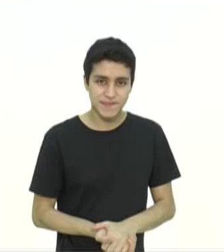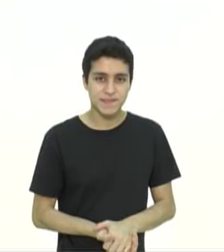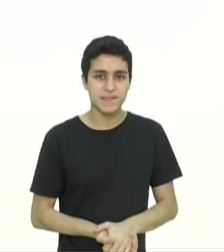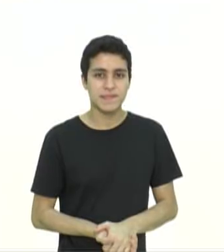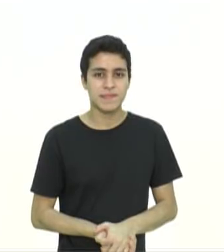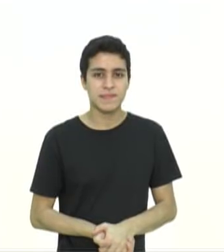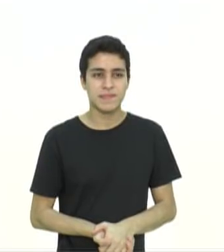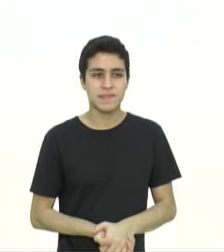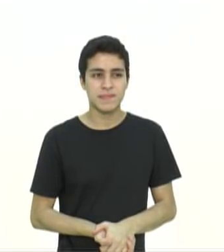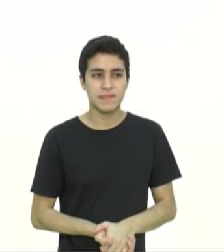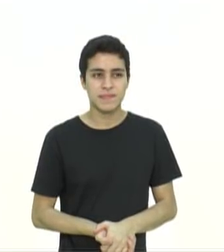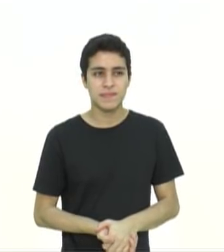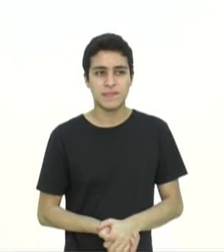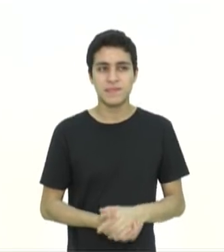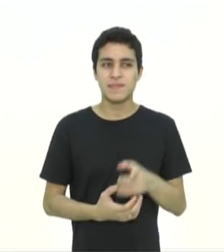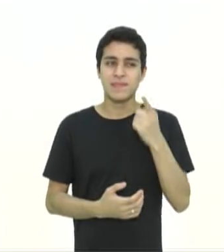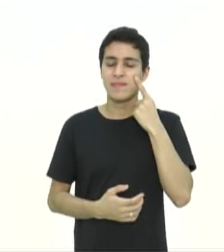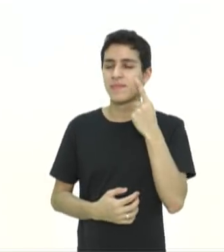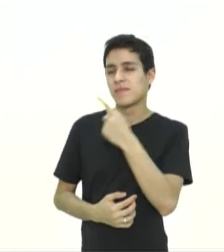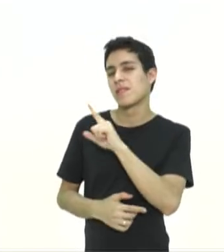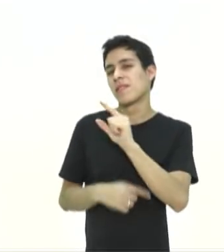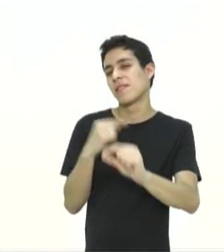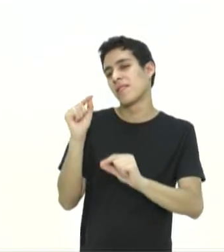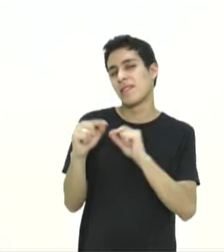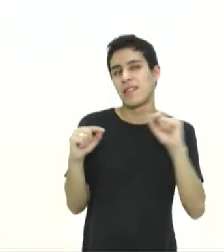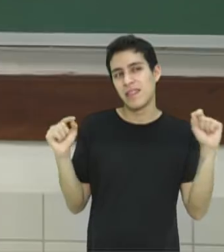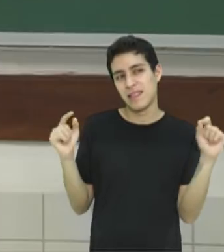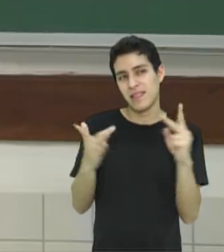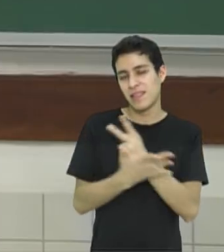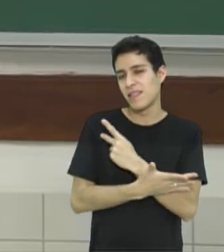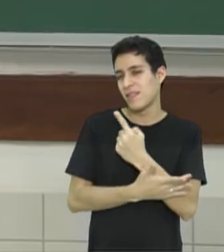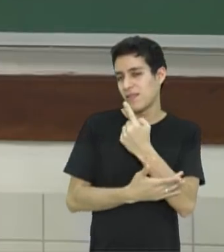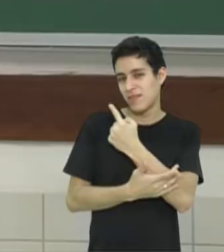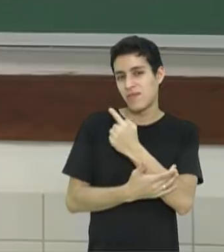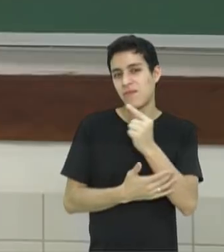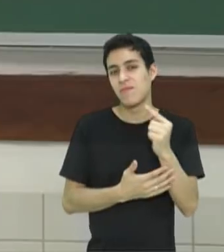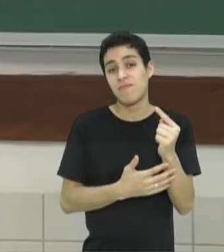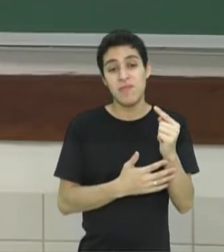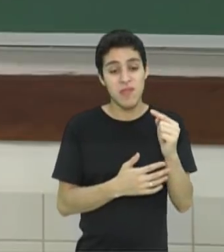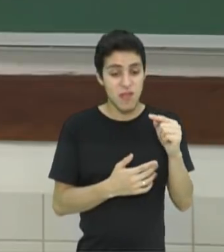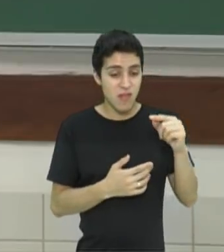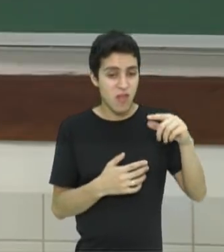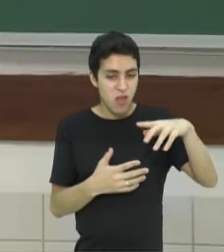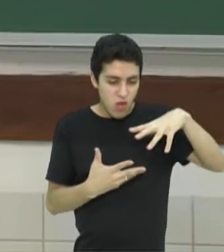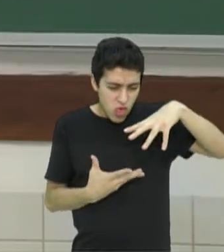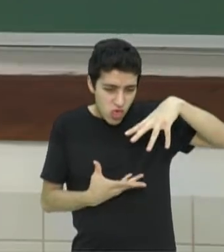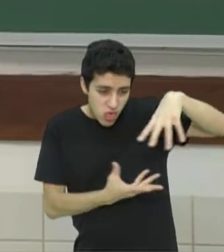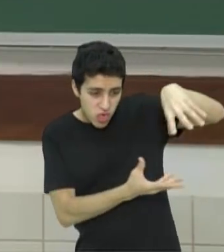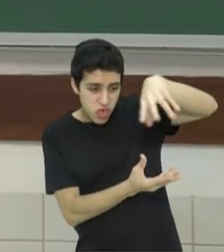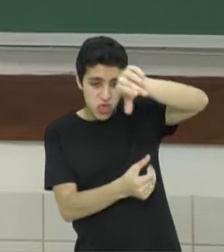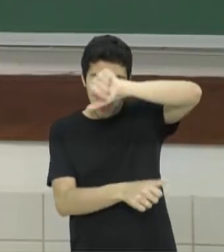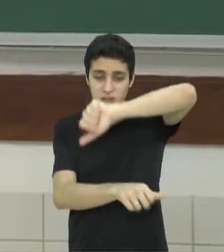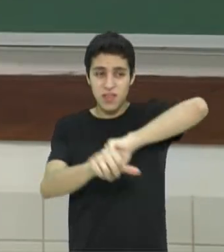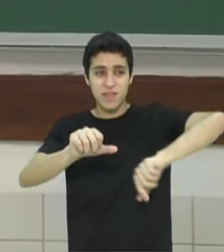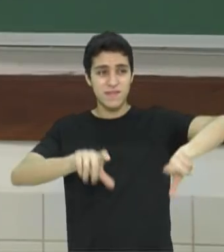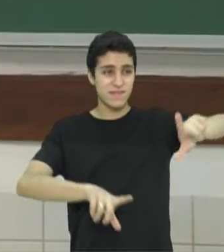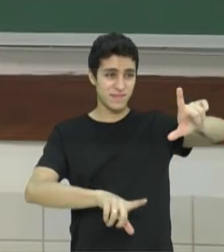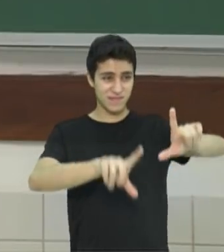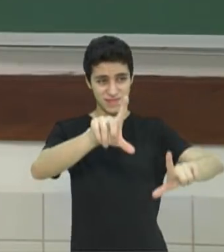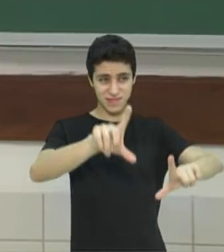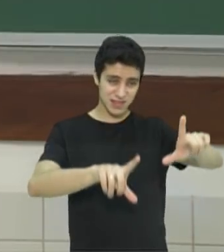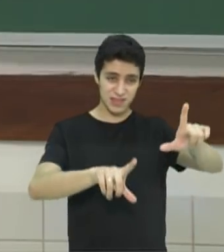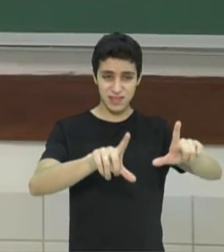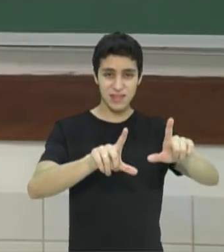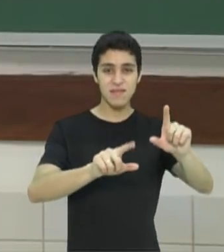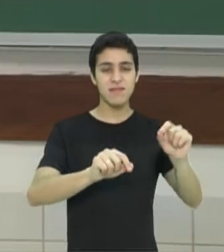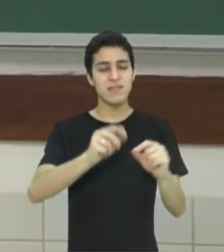lá. E aqui, vejam bem o que aconteceu com Wesley. O bicho-papão se transformou numa TV com